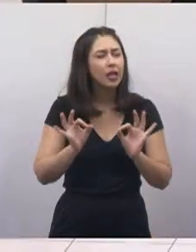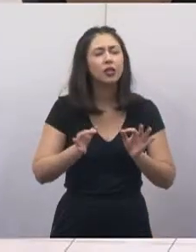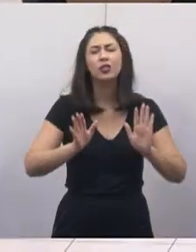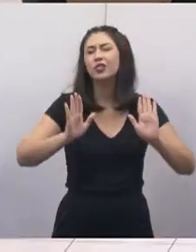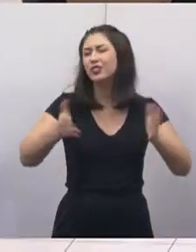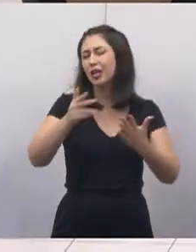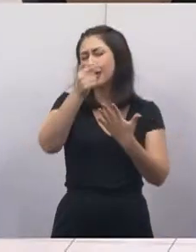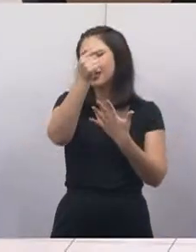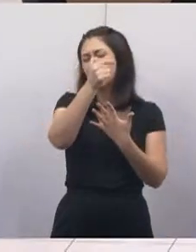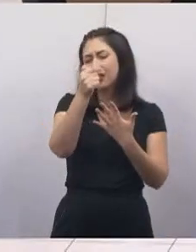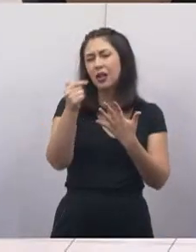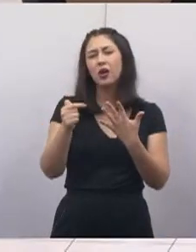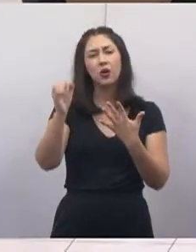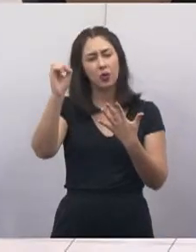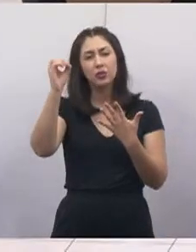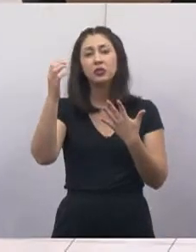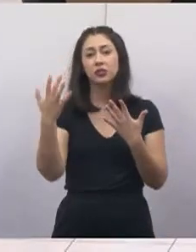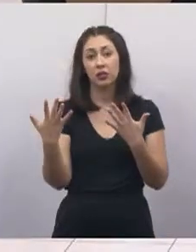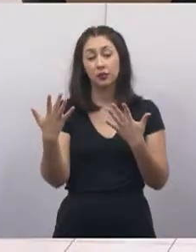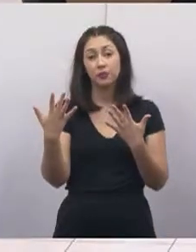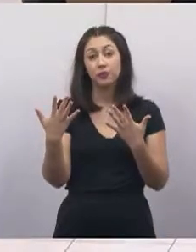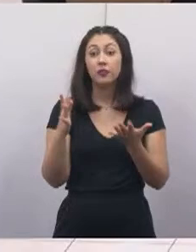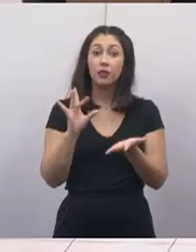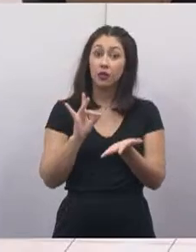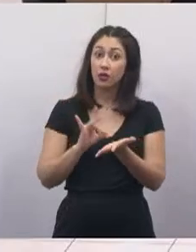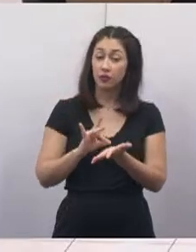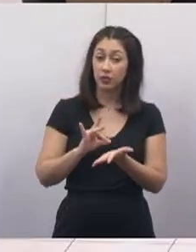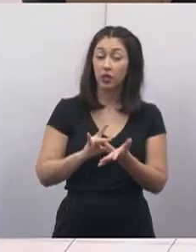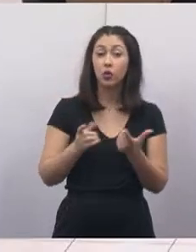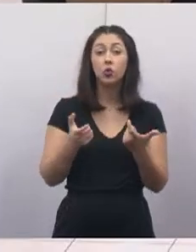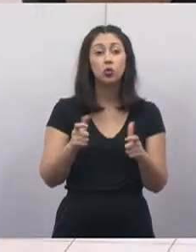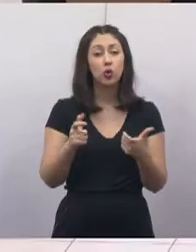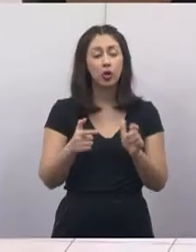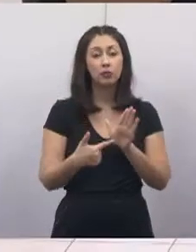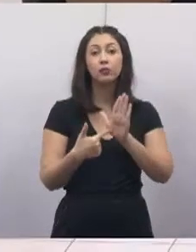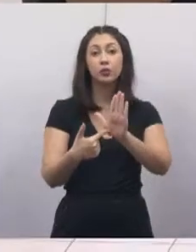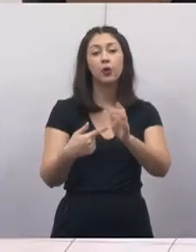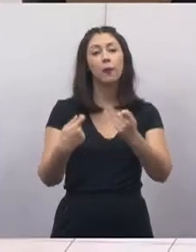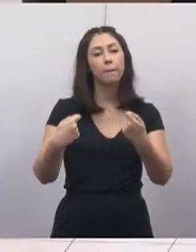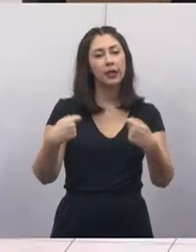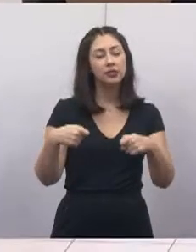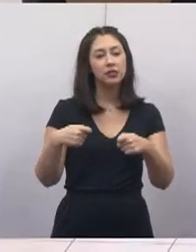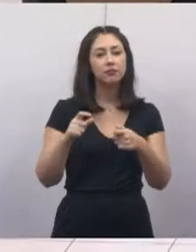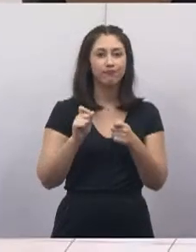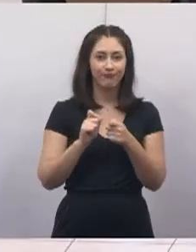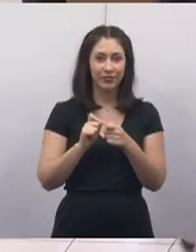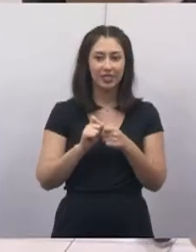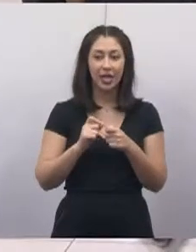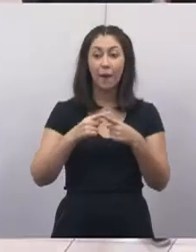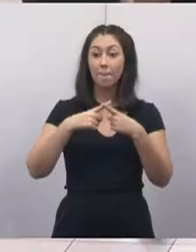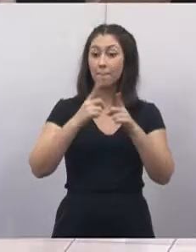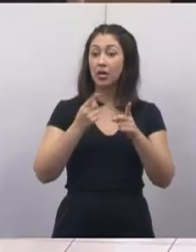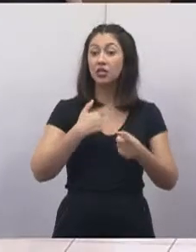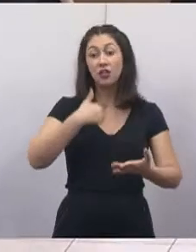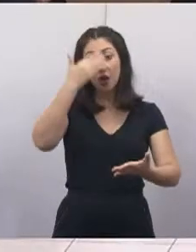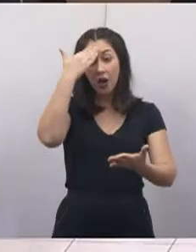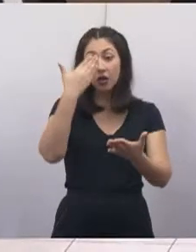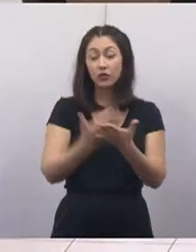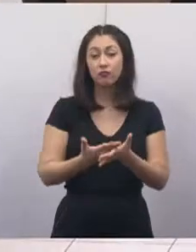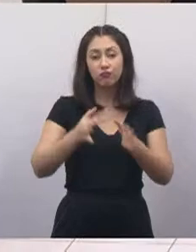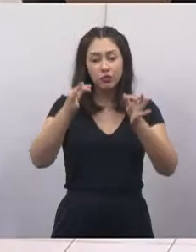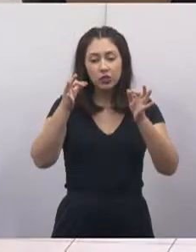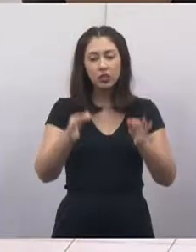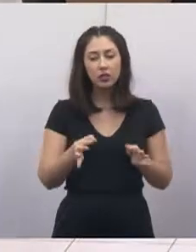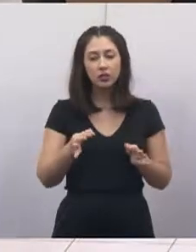muita coisa feita, né? De fato, esse ponto onde ele mostrou precisa ser feito. Mas eu tenho plena convicção que eu acho